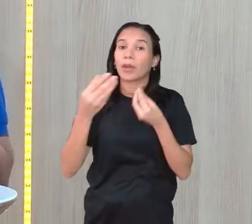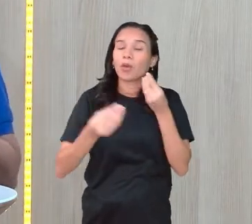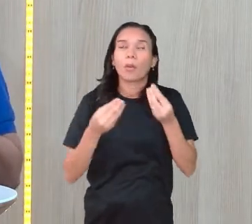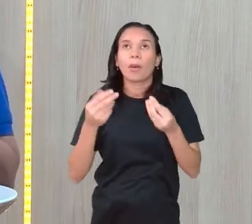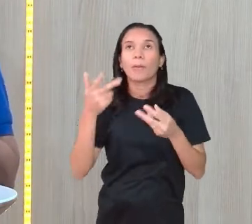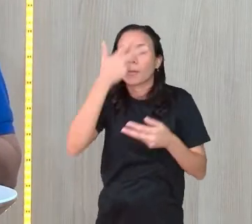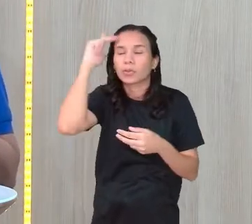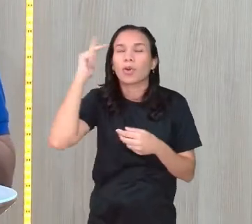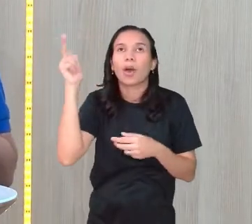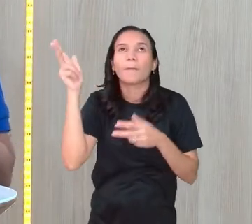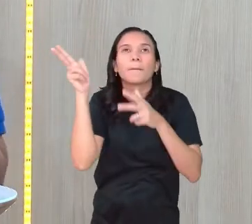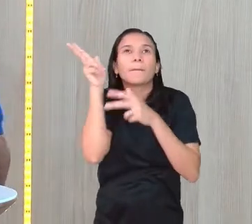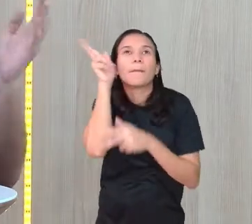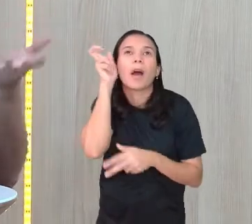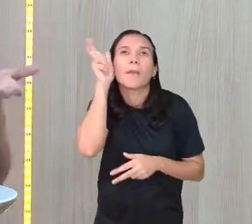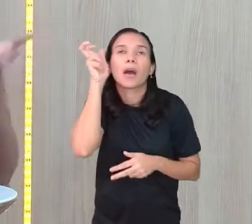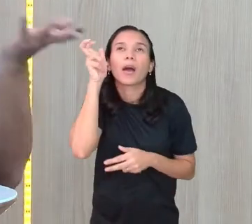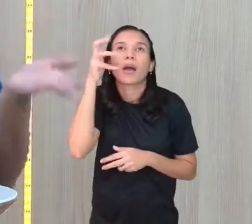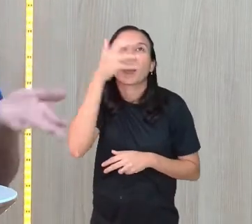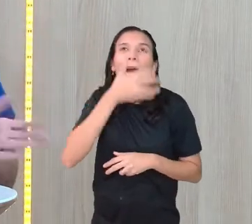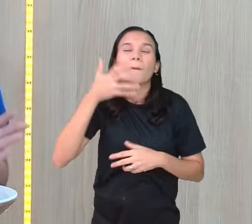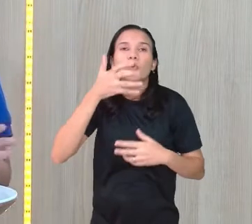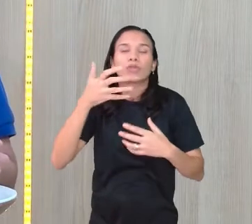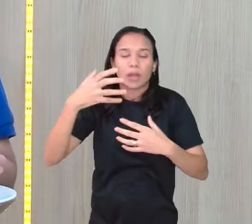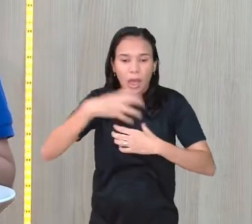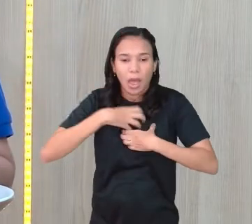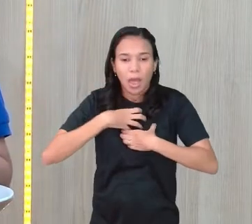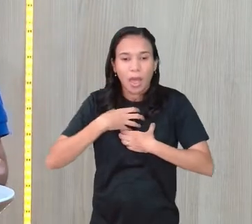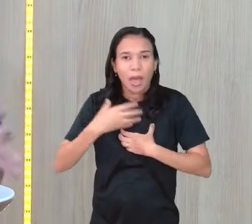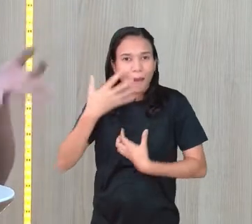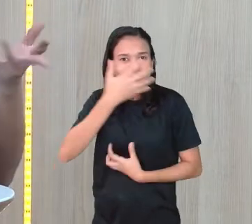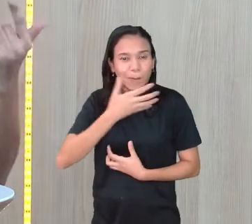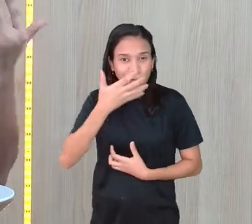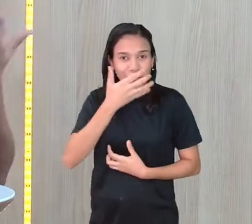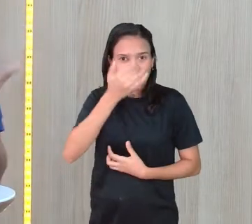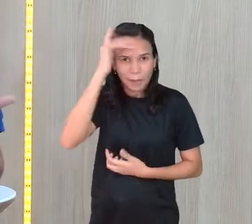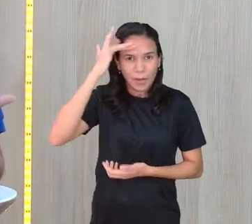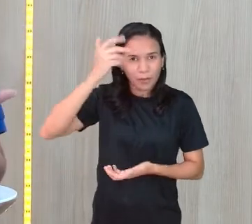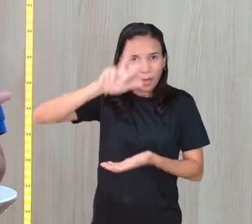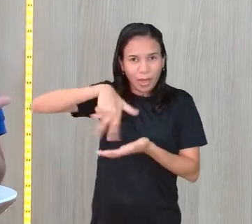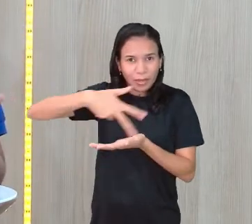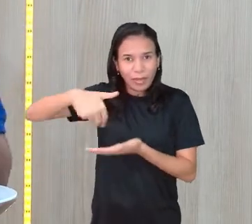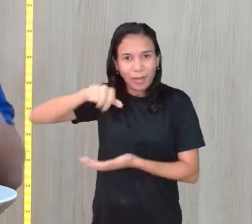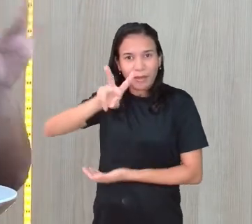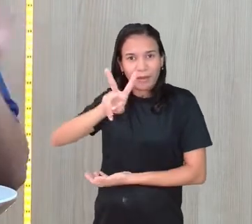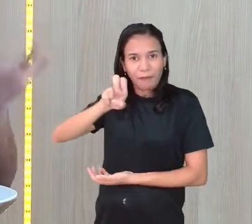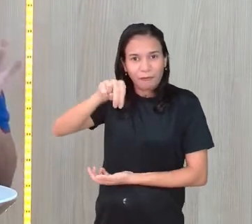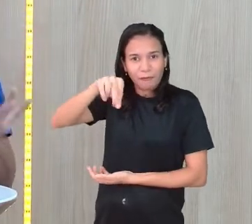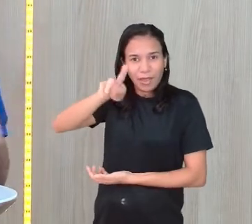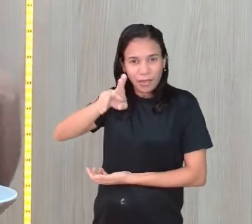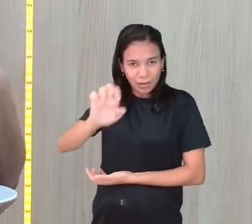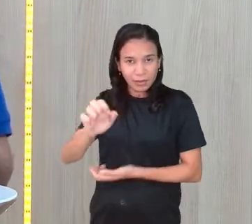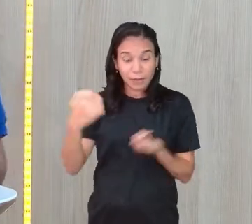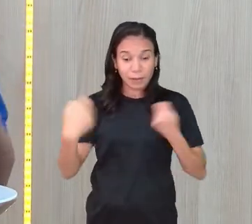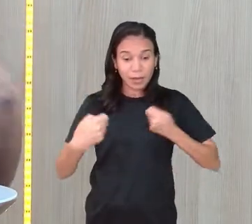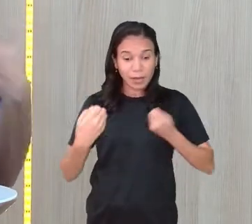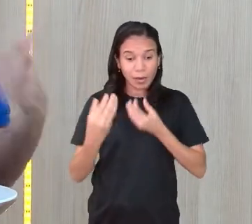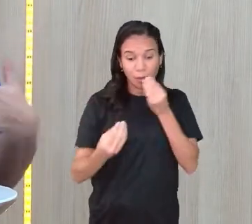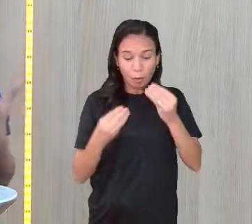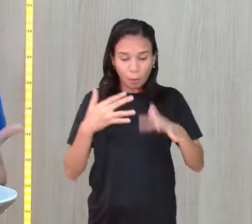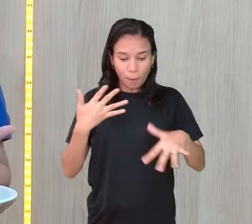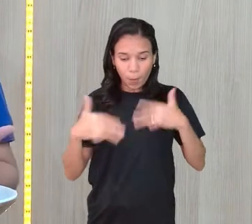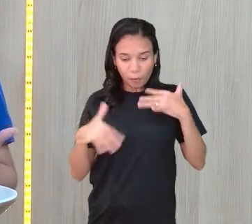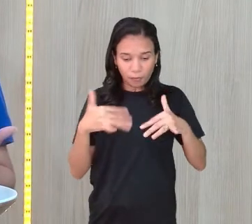musical. Então, assim, pelo menos na dança do ventre, alguns instrumentos, eles devem ser lidos com